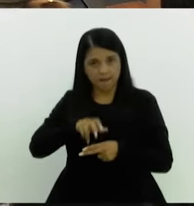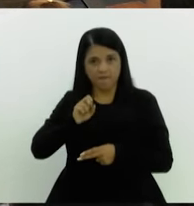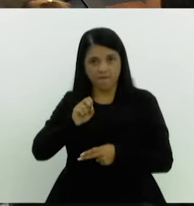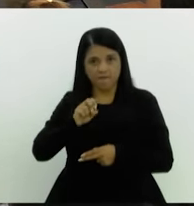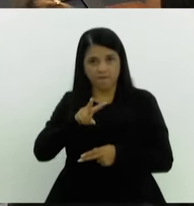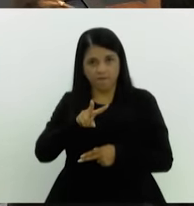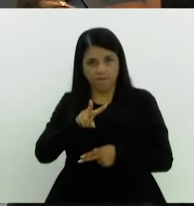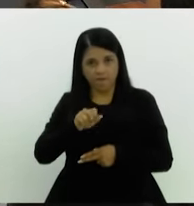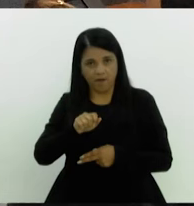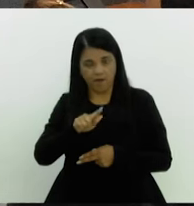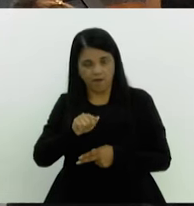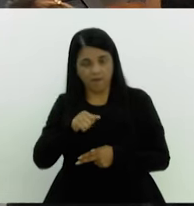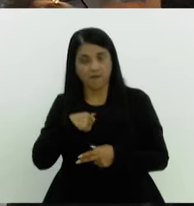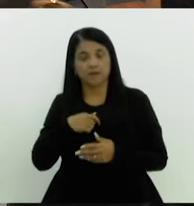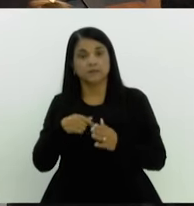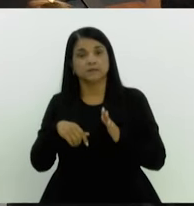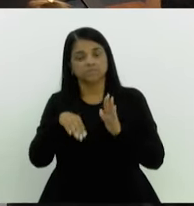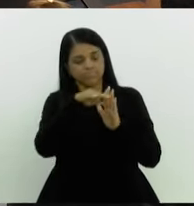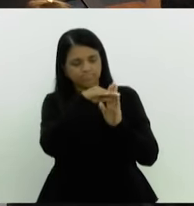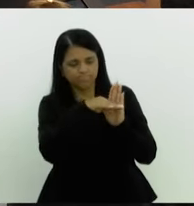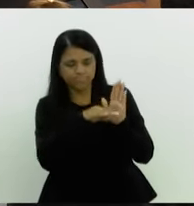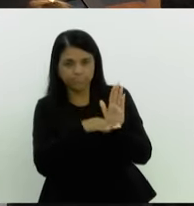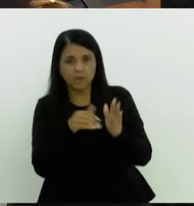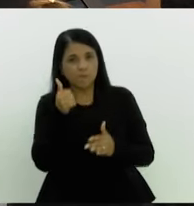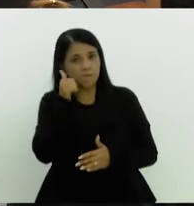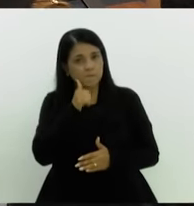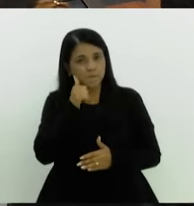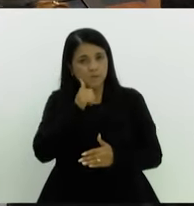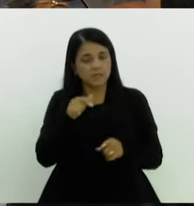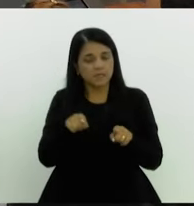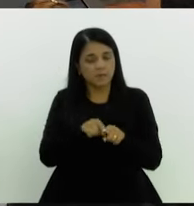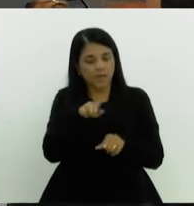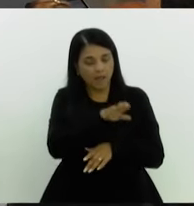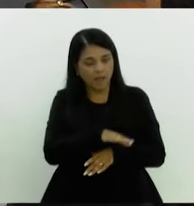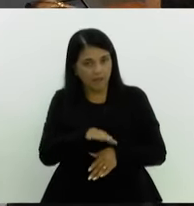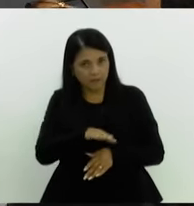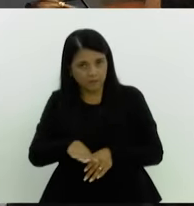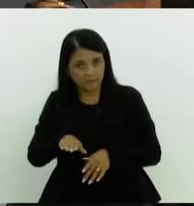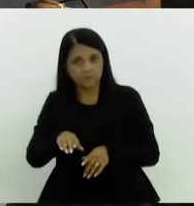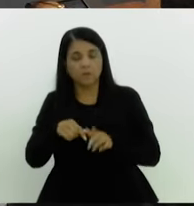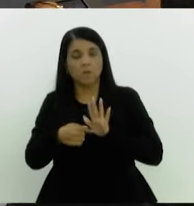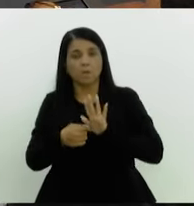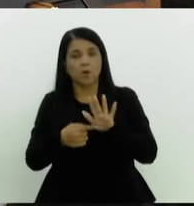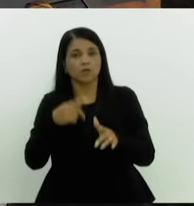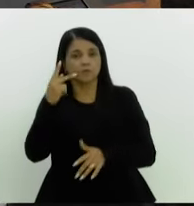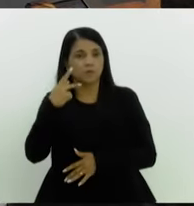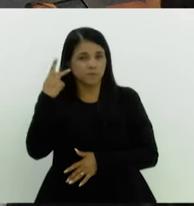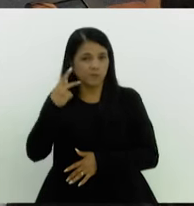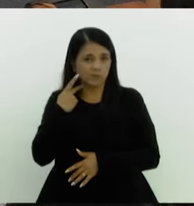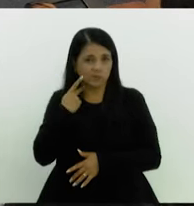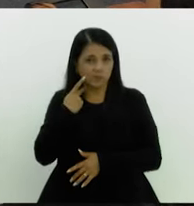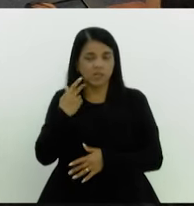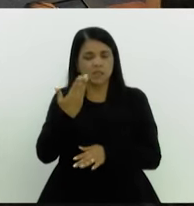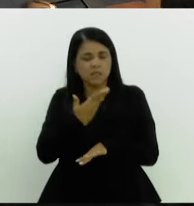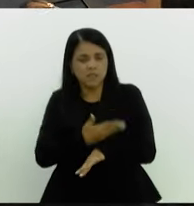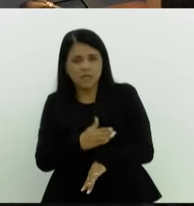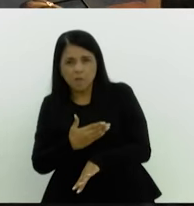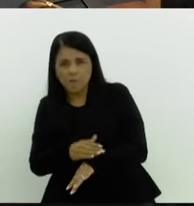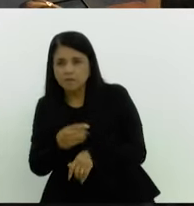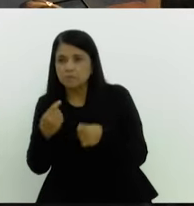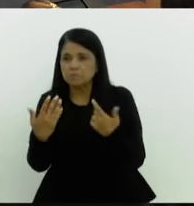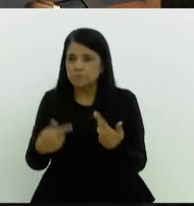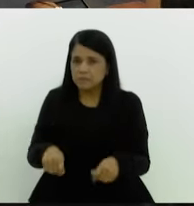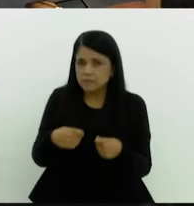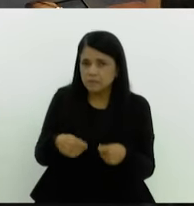feminina e agência agenda da infância à disposição das procuradorias seja através dos treinamentos que vocês precisem